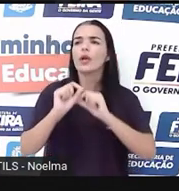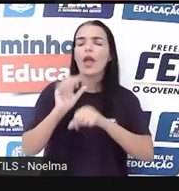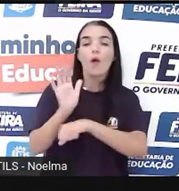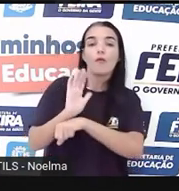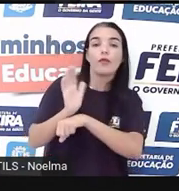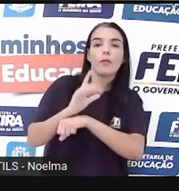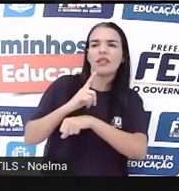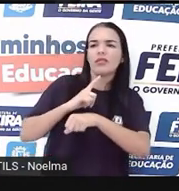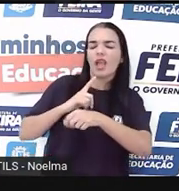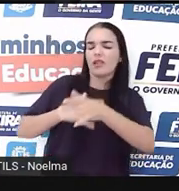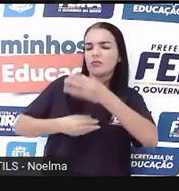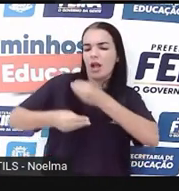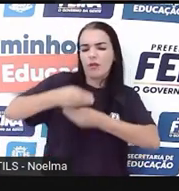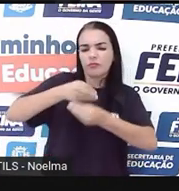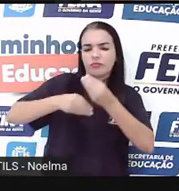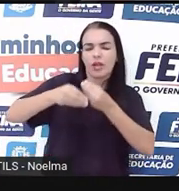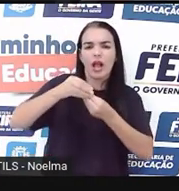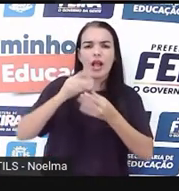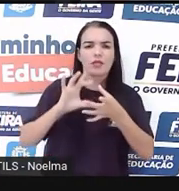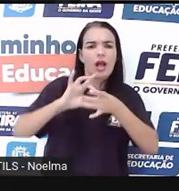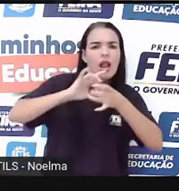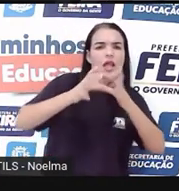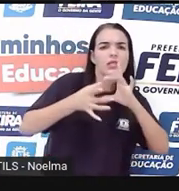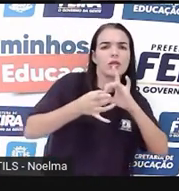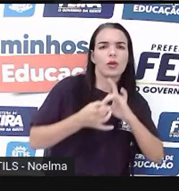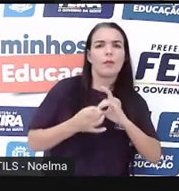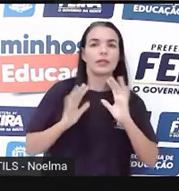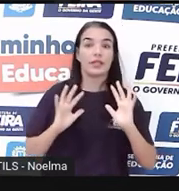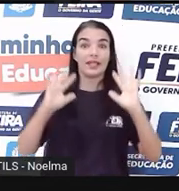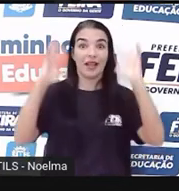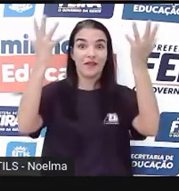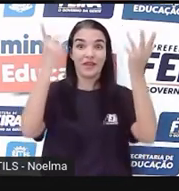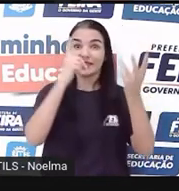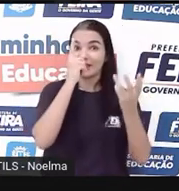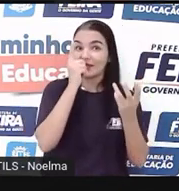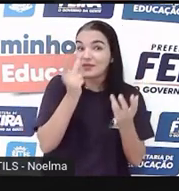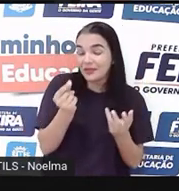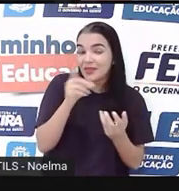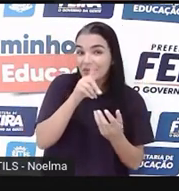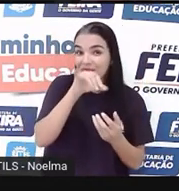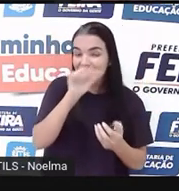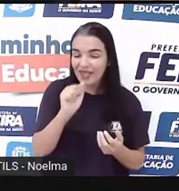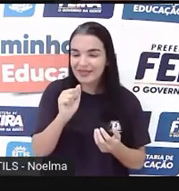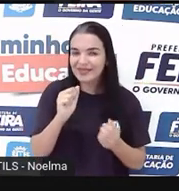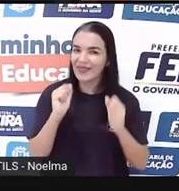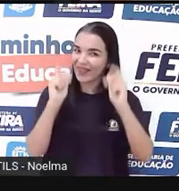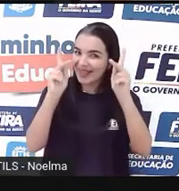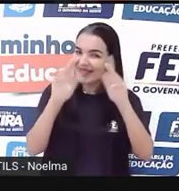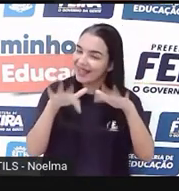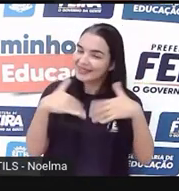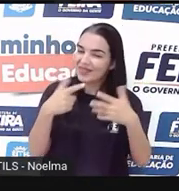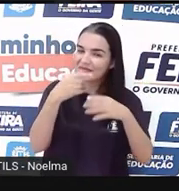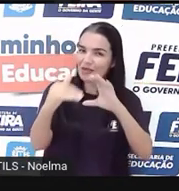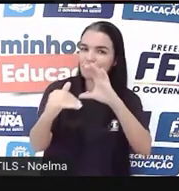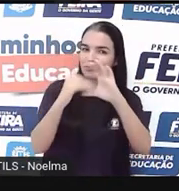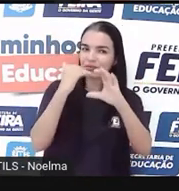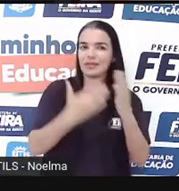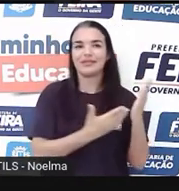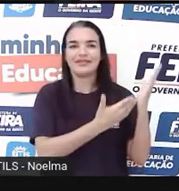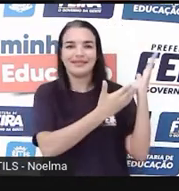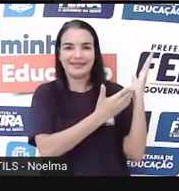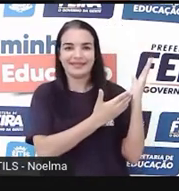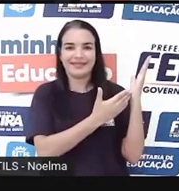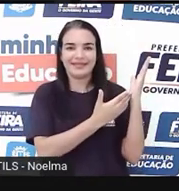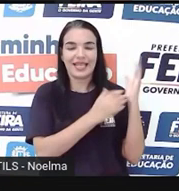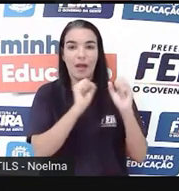ver com o que nós aprendemos hoje sobre o Halloween, ok? E então você pode enviar para o